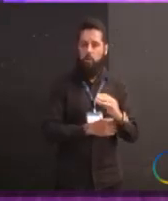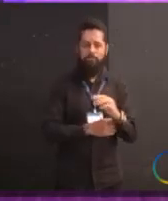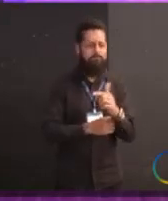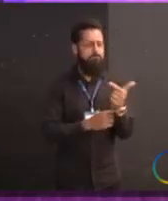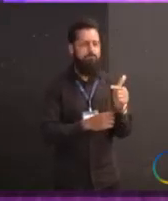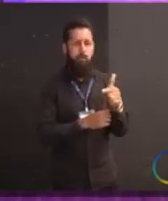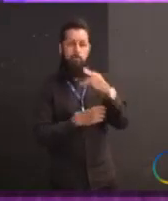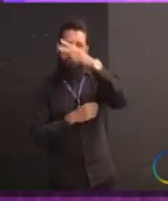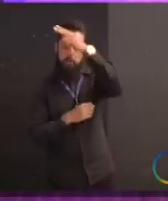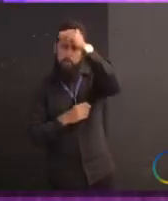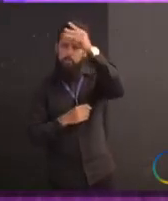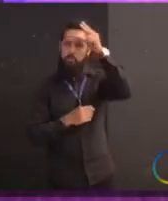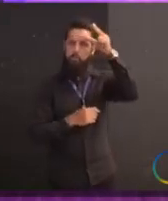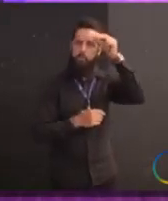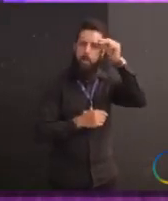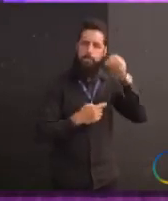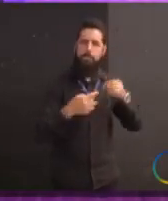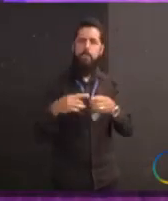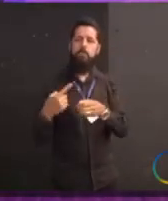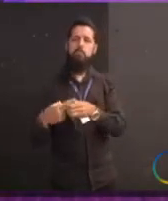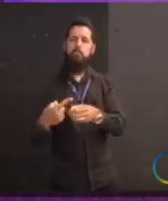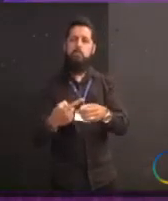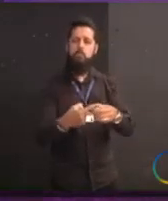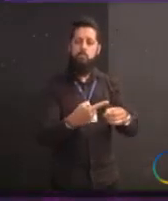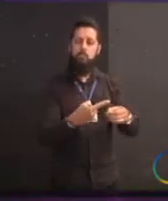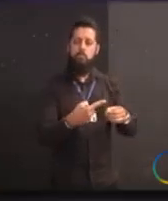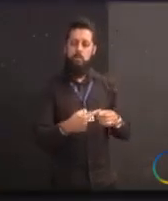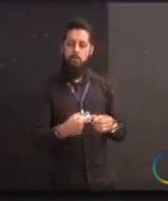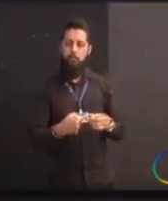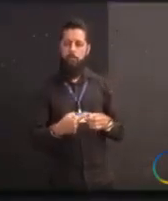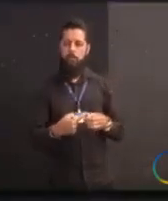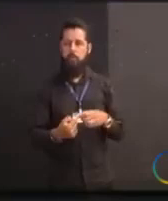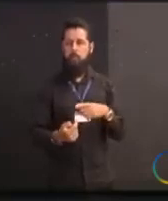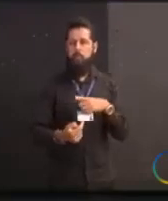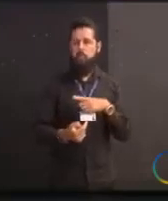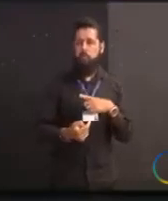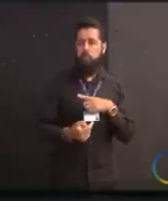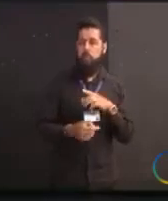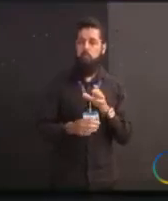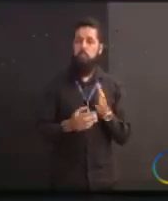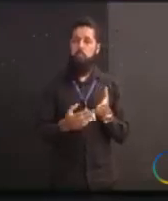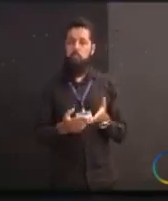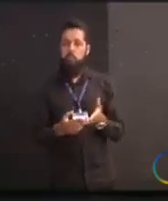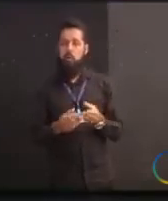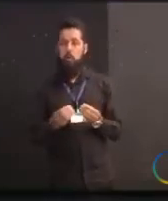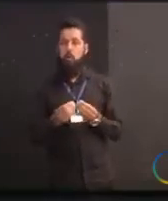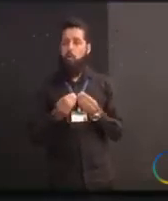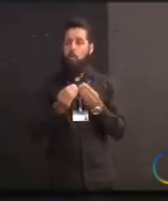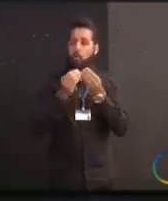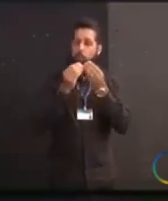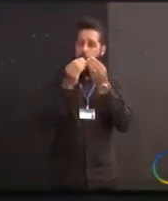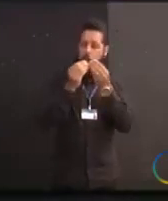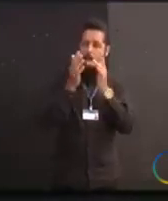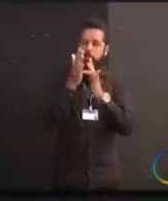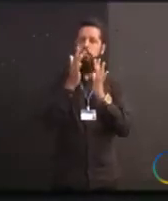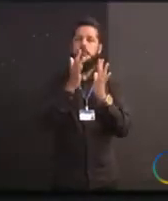prefeito municipal. Quem que era a maior autoridade? O padre, o sacerdote